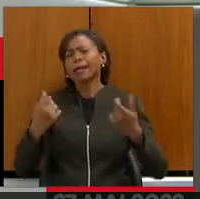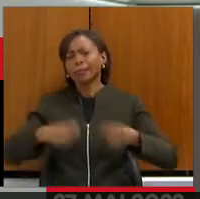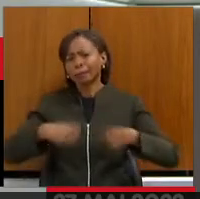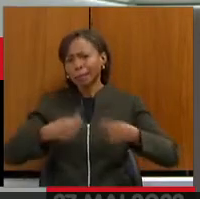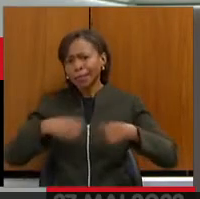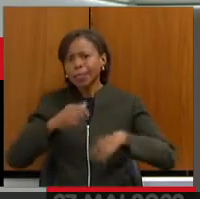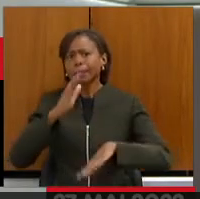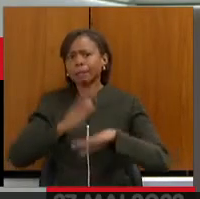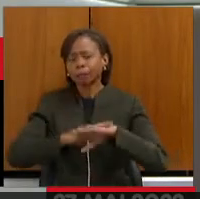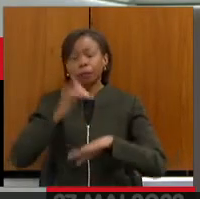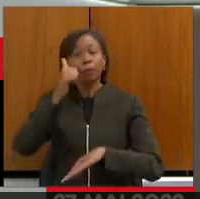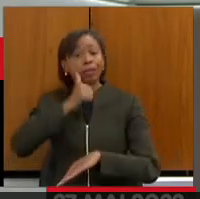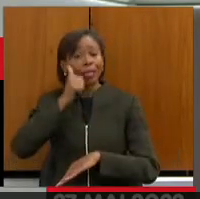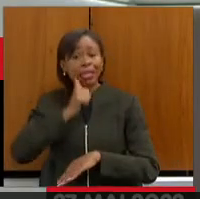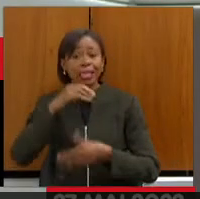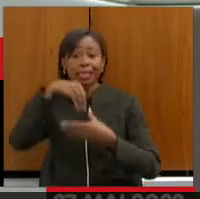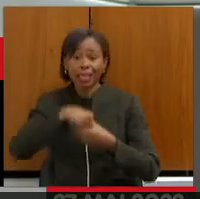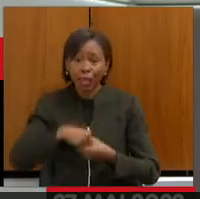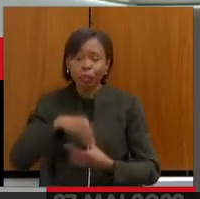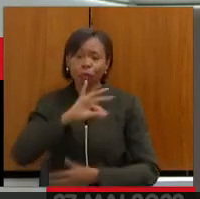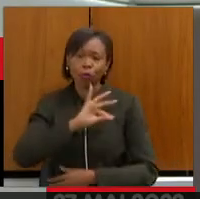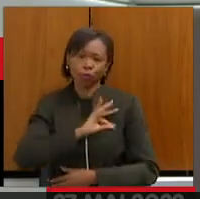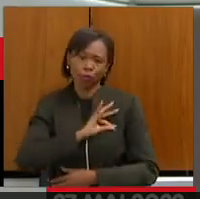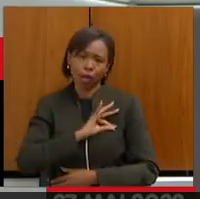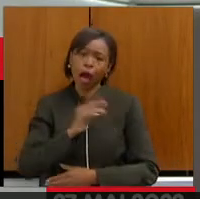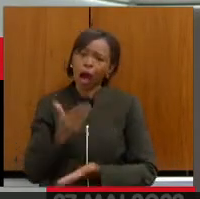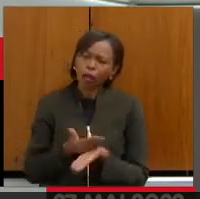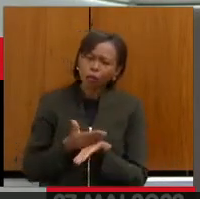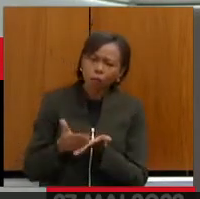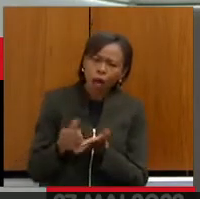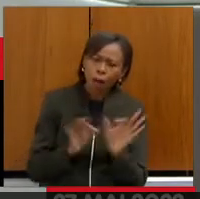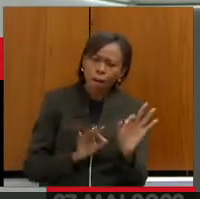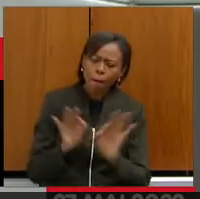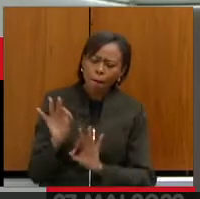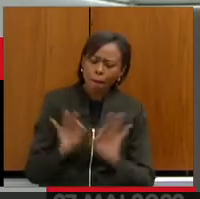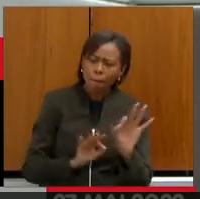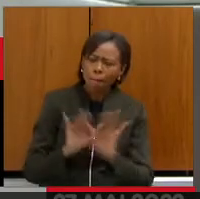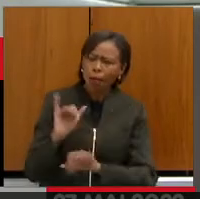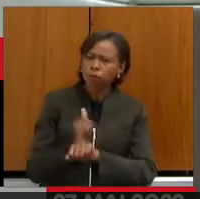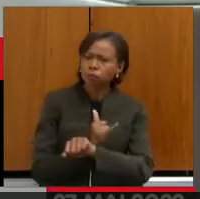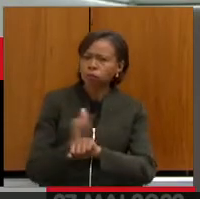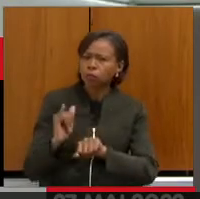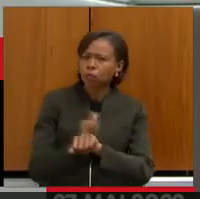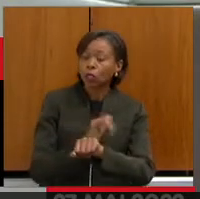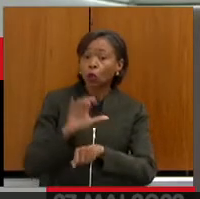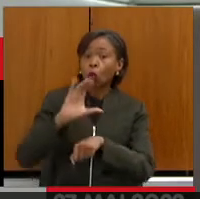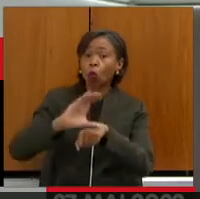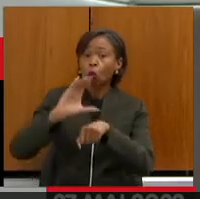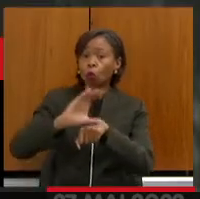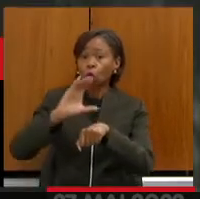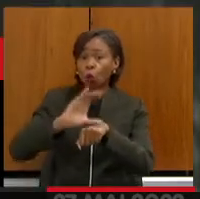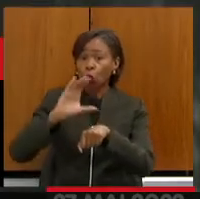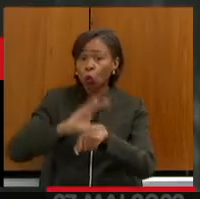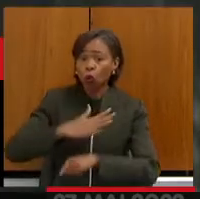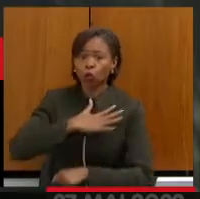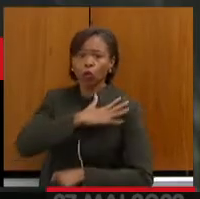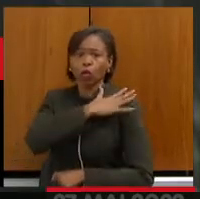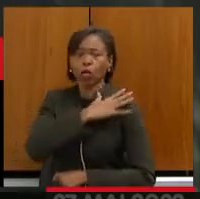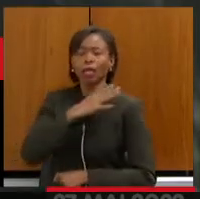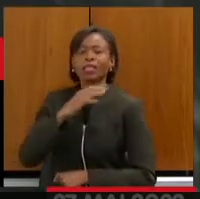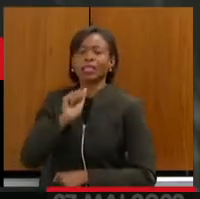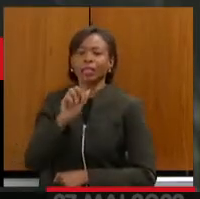na a começar ao propor ações estratégias para receber elas no curso de formação de Sargentos